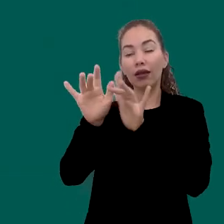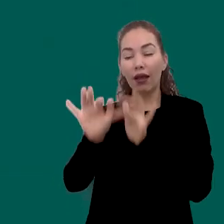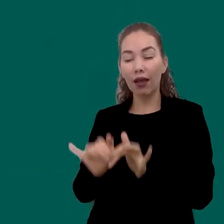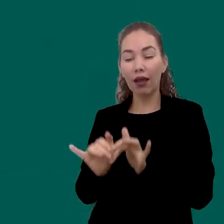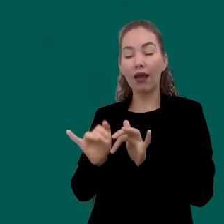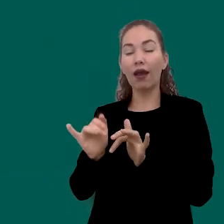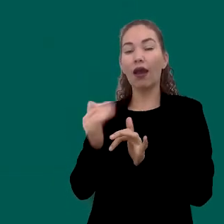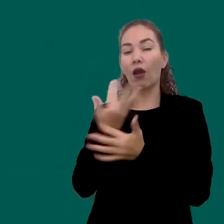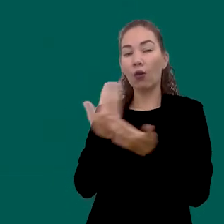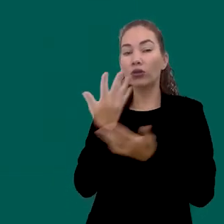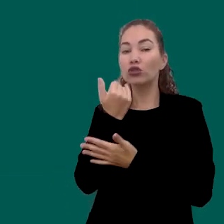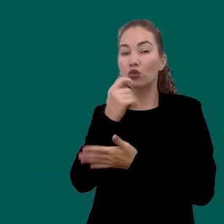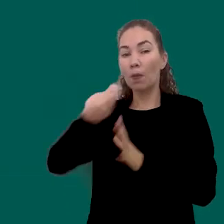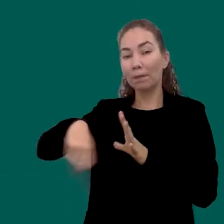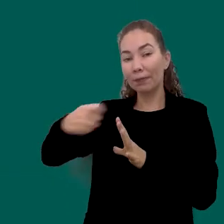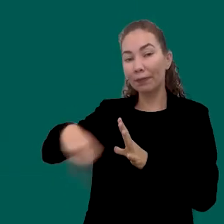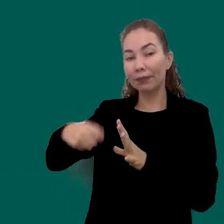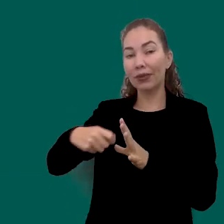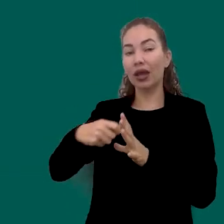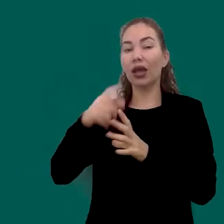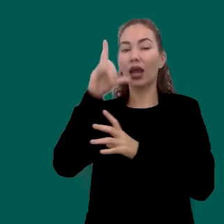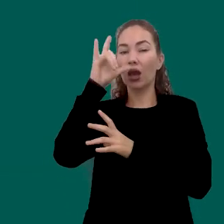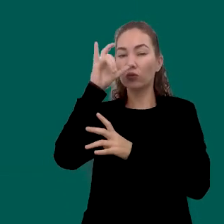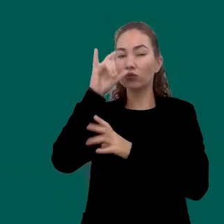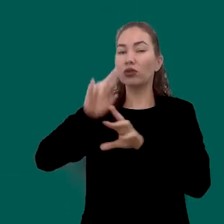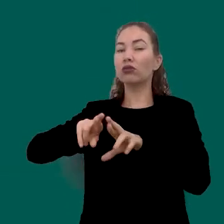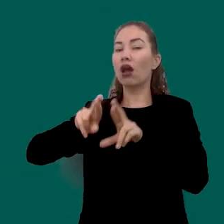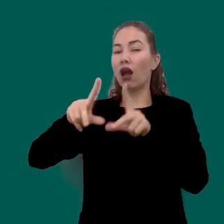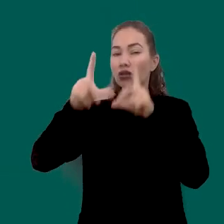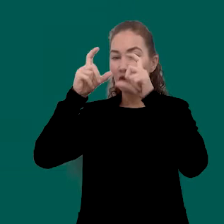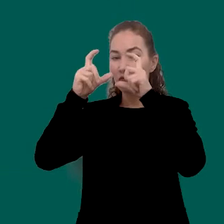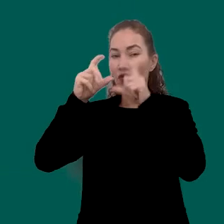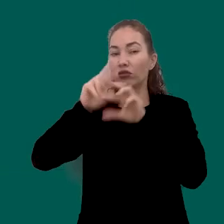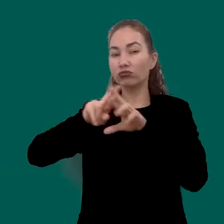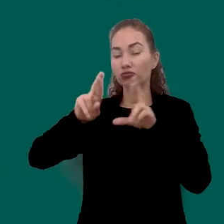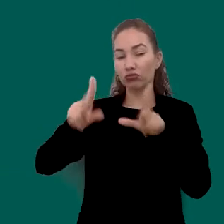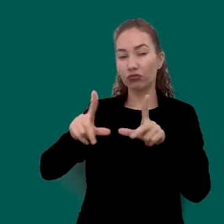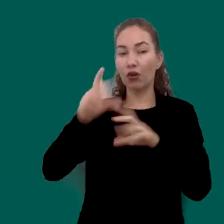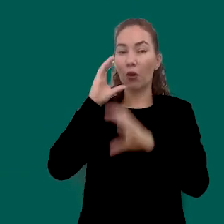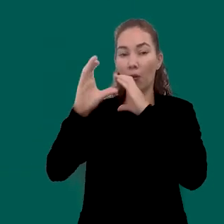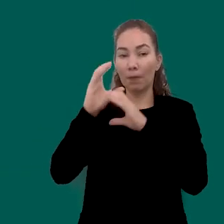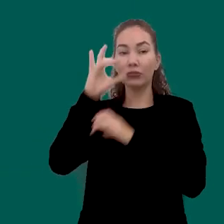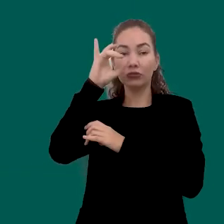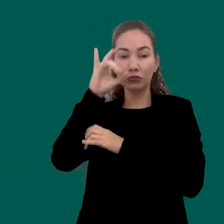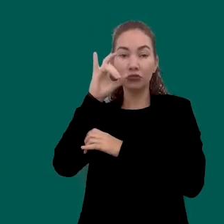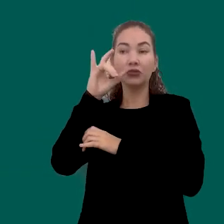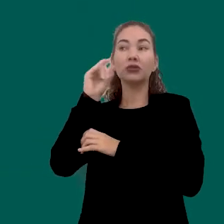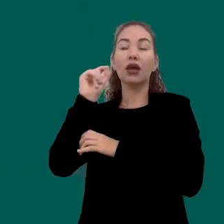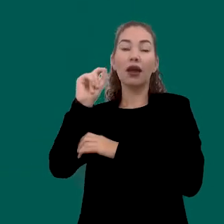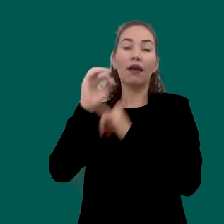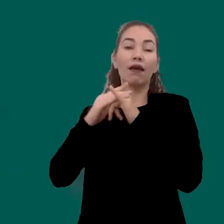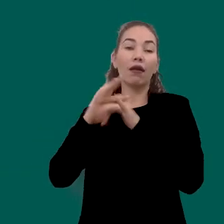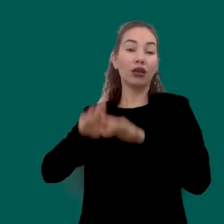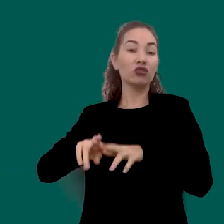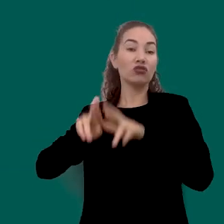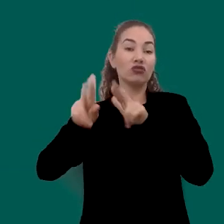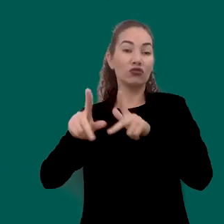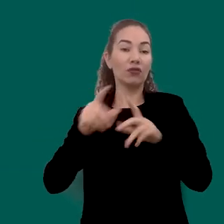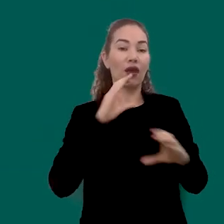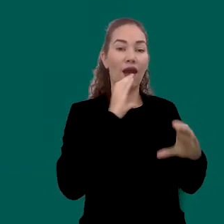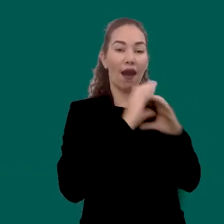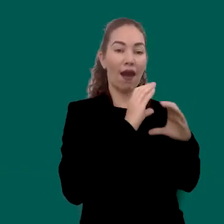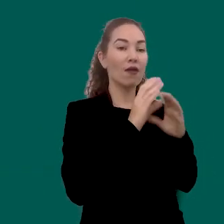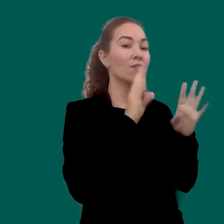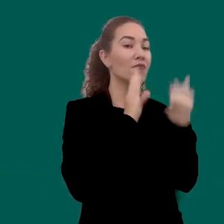ver... As imagens são diferentes. A comunicação do Instagram e do Facebook do Noah Marketing é uma. A comunicação